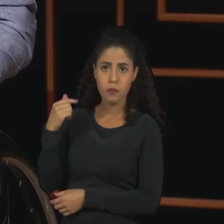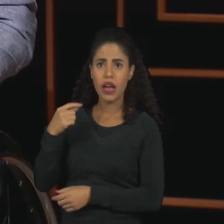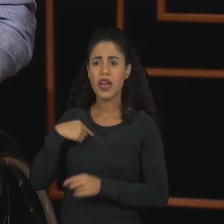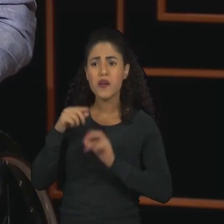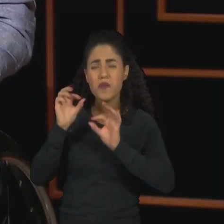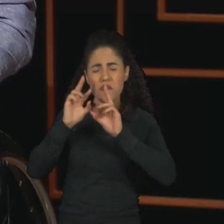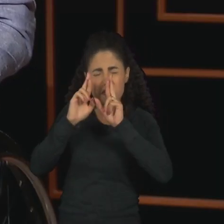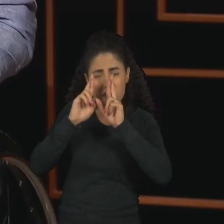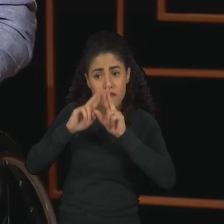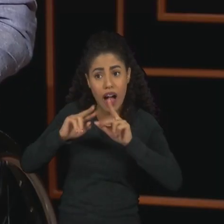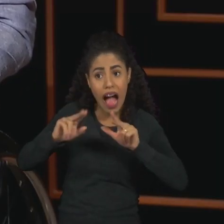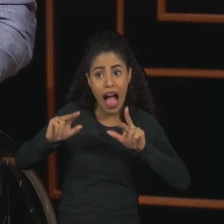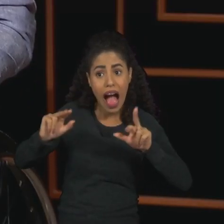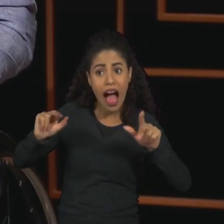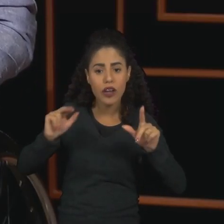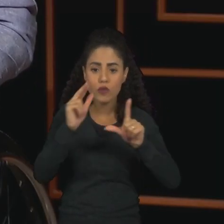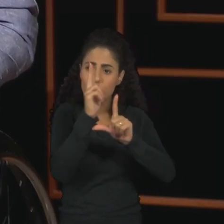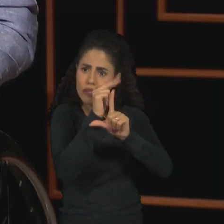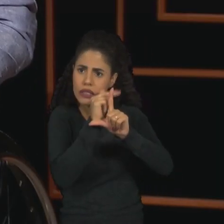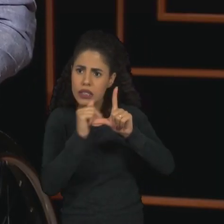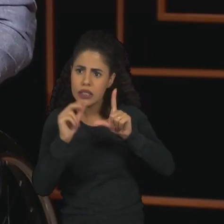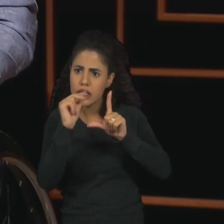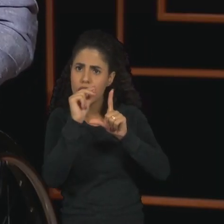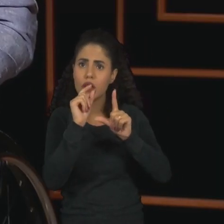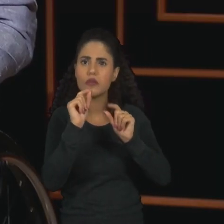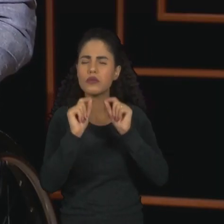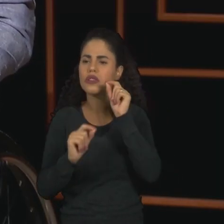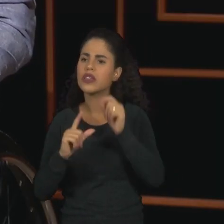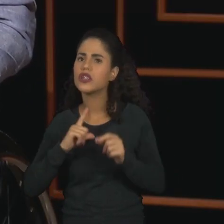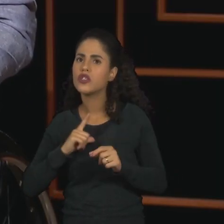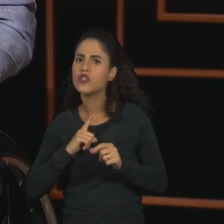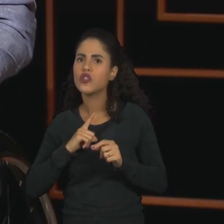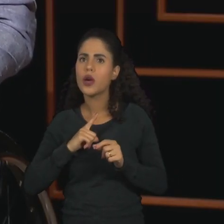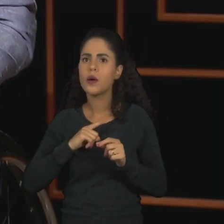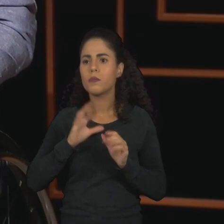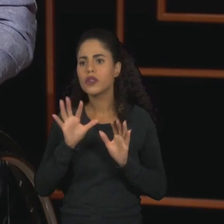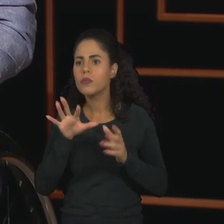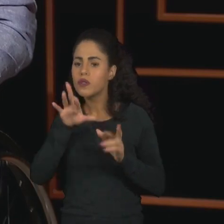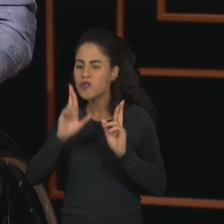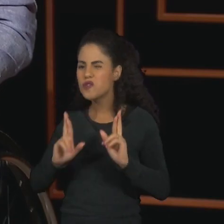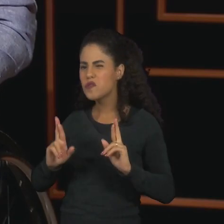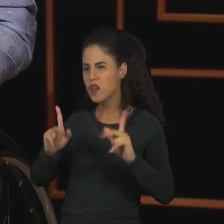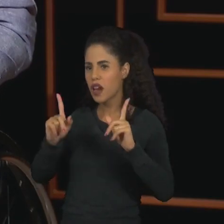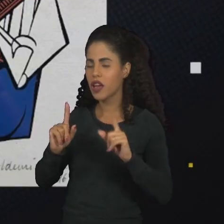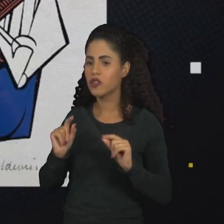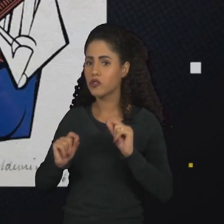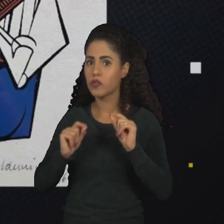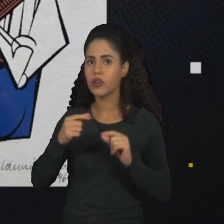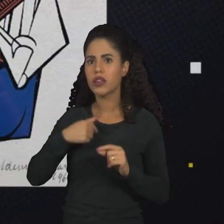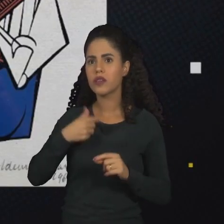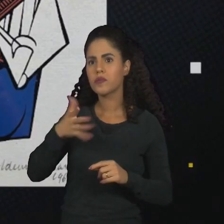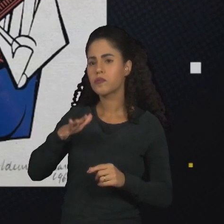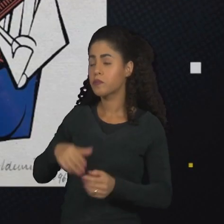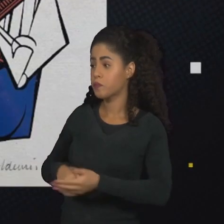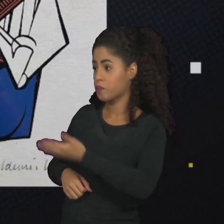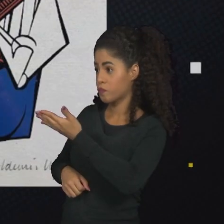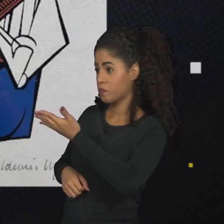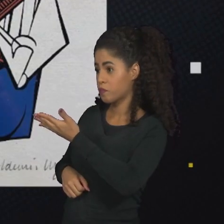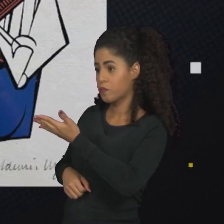vários desenhos meio na linha Aldemir Martins, né? Eu devia ter aí